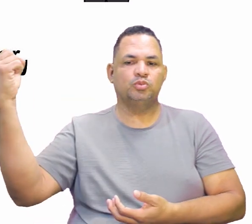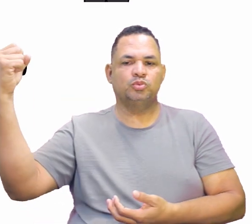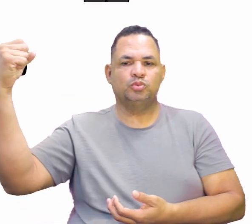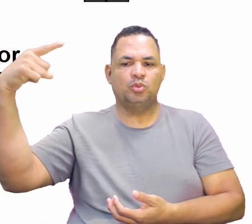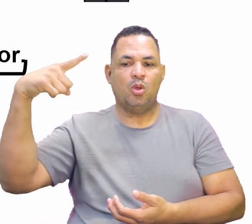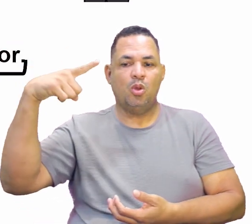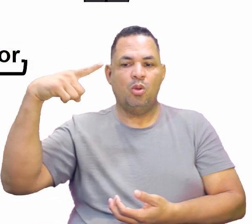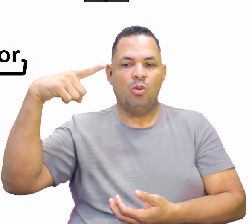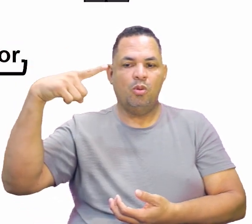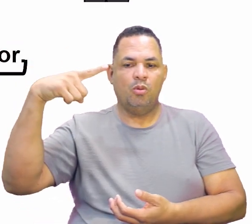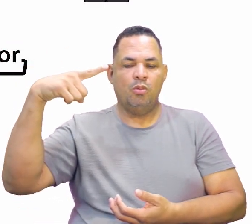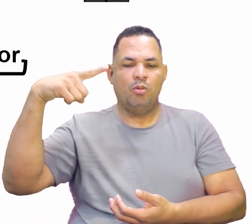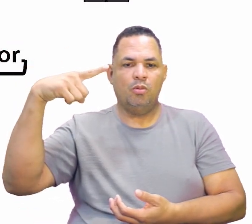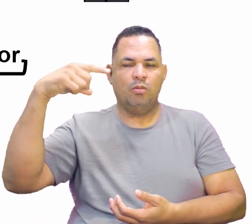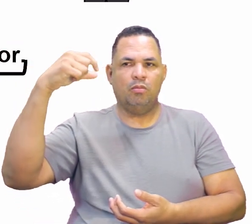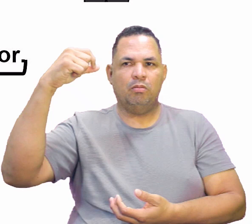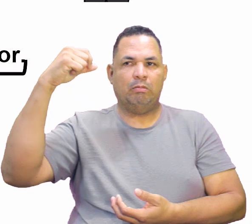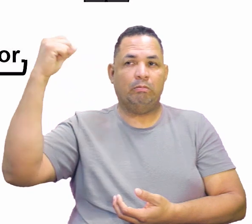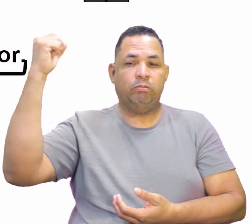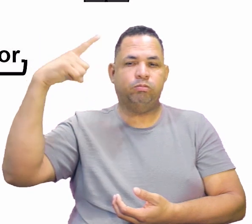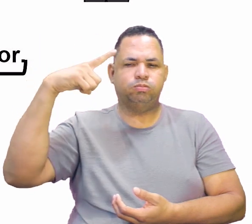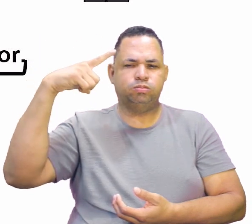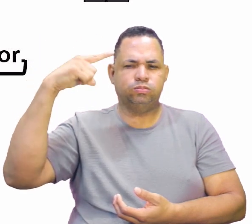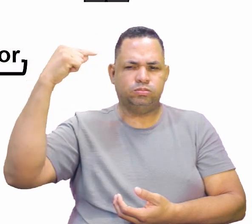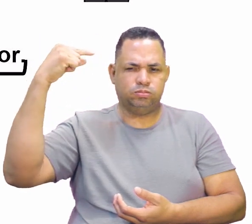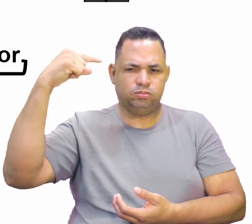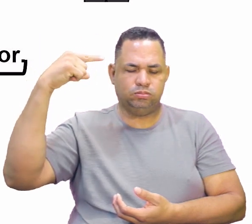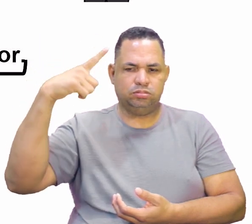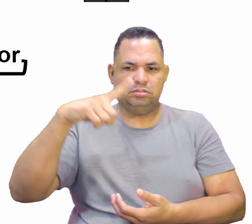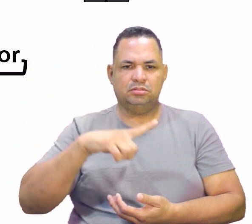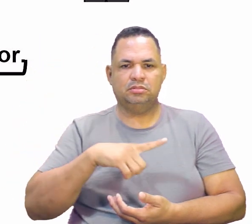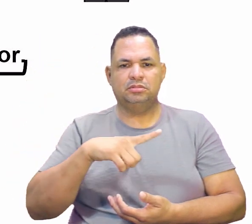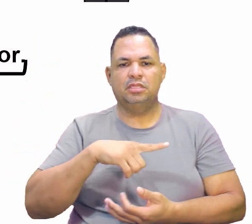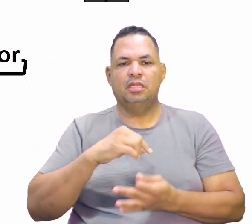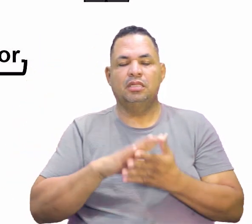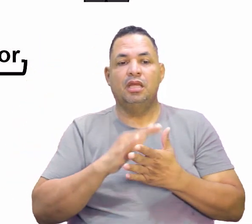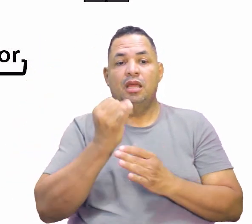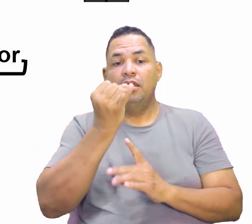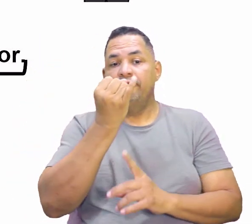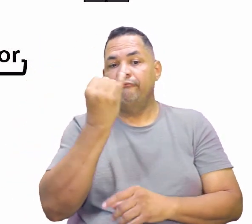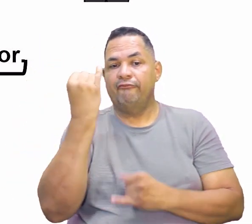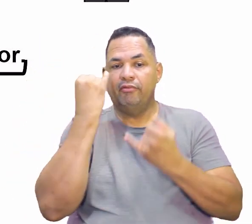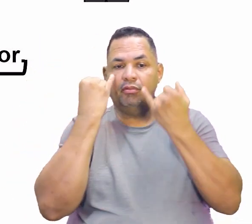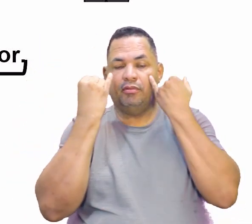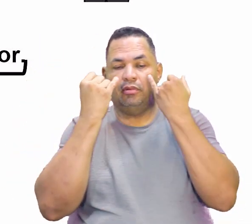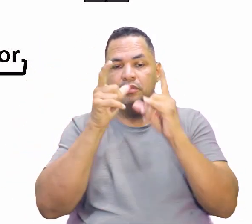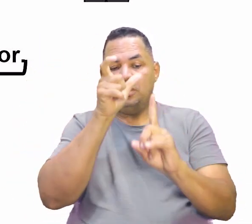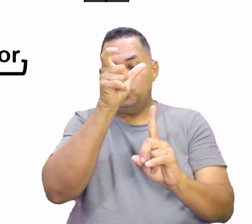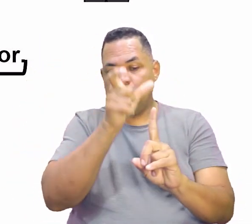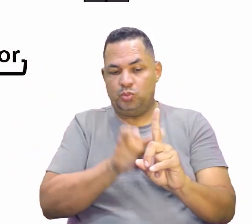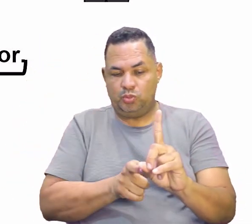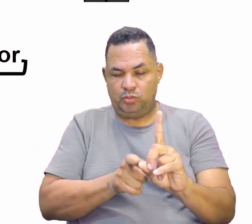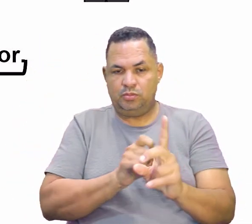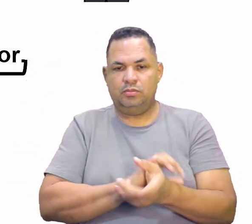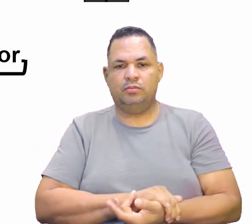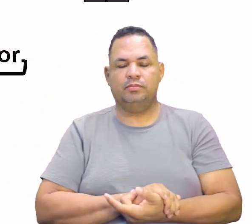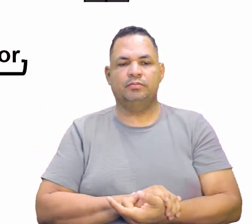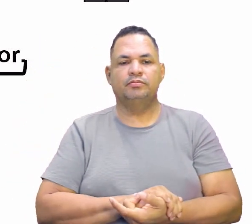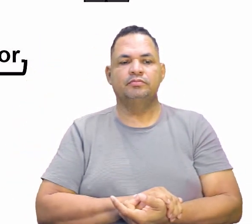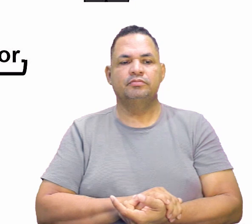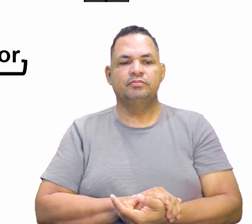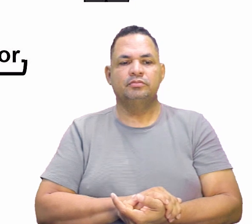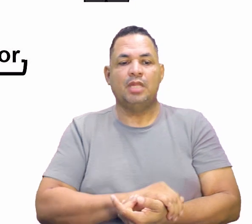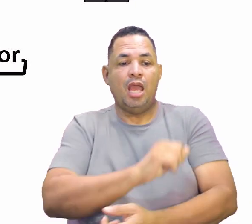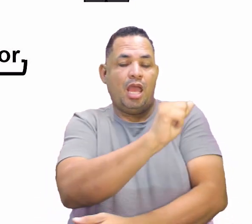o sujeito. Brilhava é a informação que eu tenho do sujeito. Beleza? Vamos para o outro exemplo.